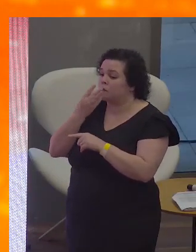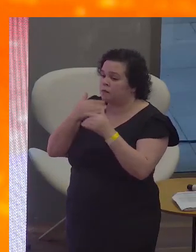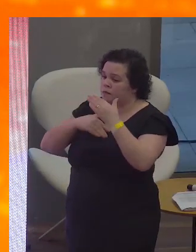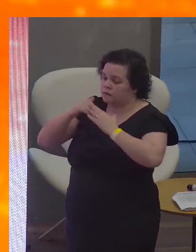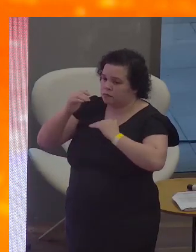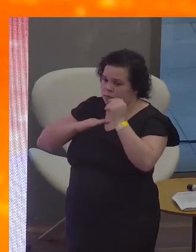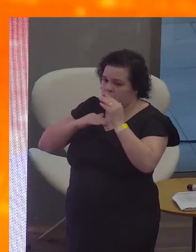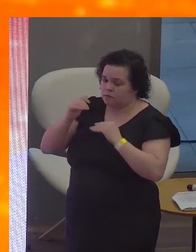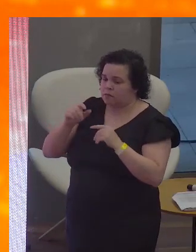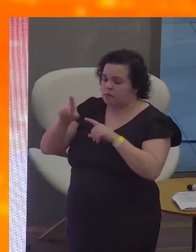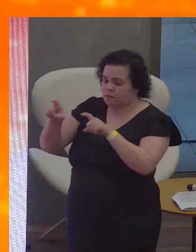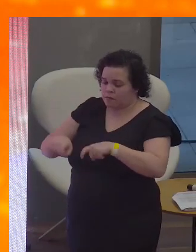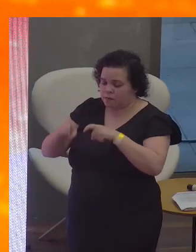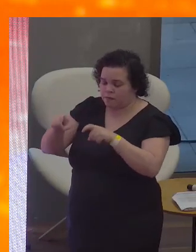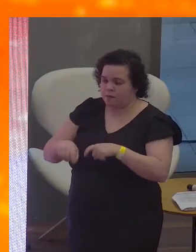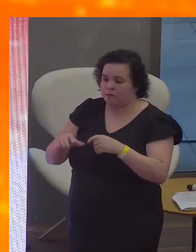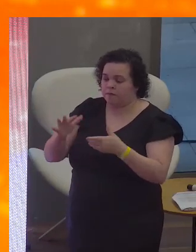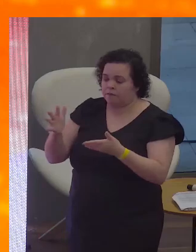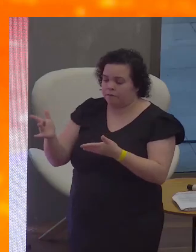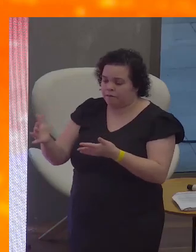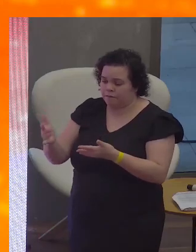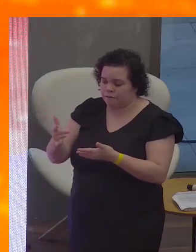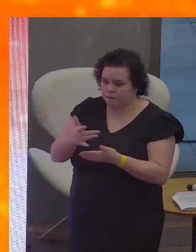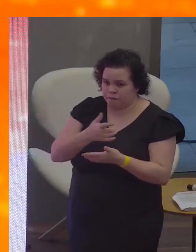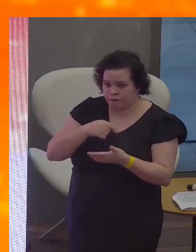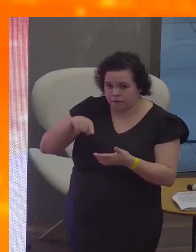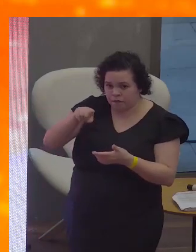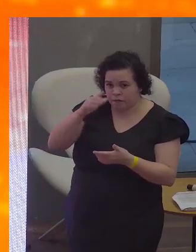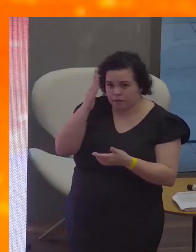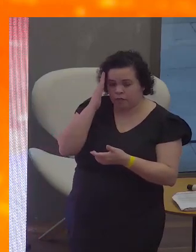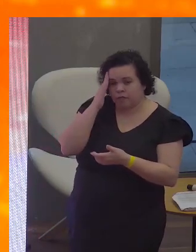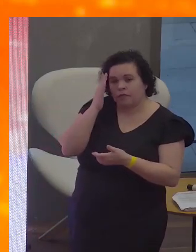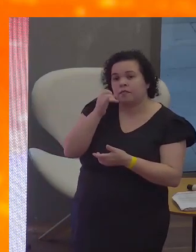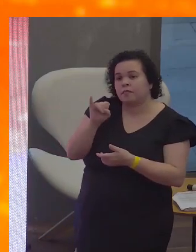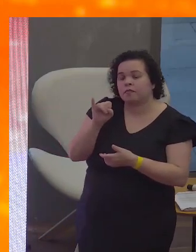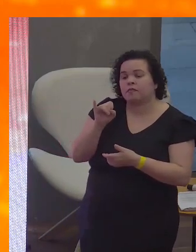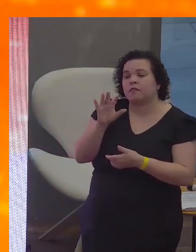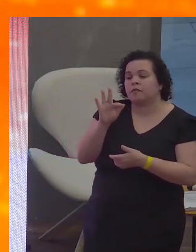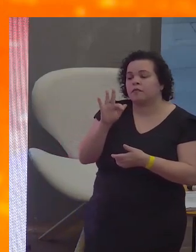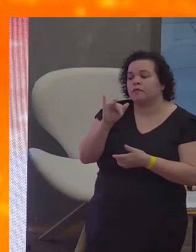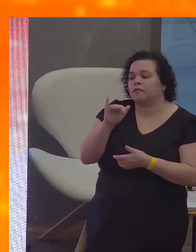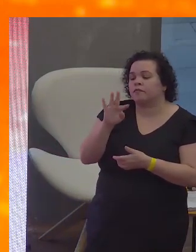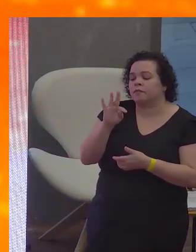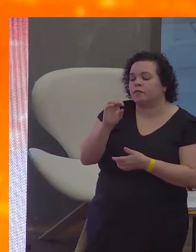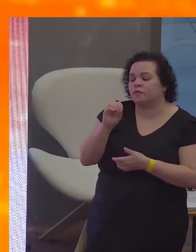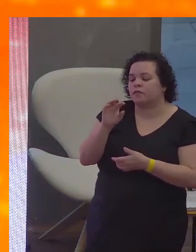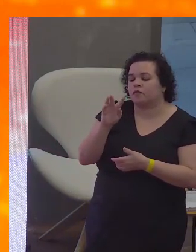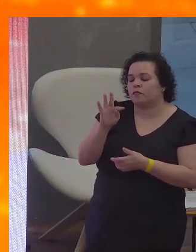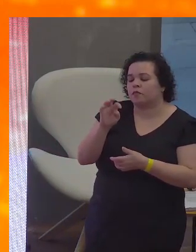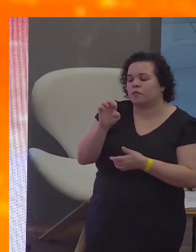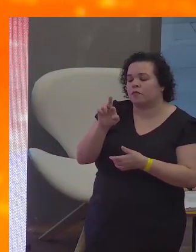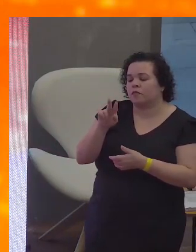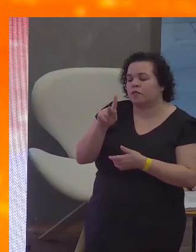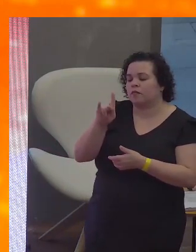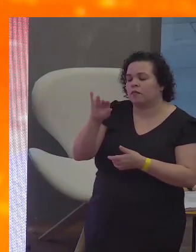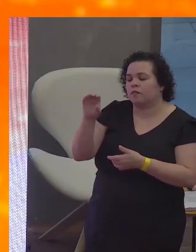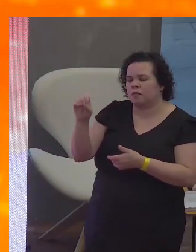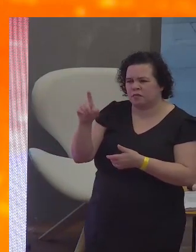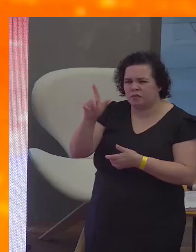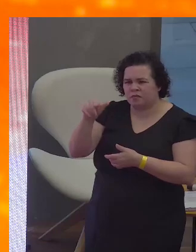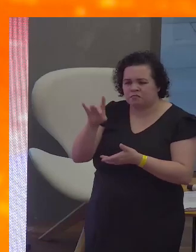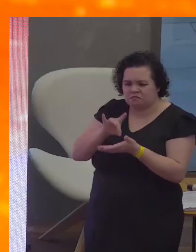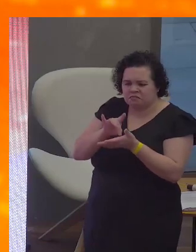práticas agrícolas e de colheita, que é a forma de você saber se aquele fitoterápico realmente é do gênero, da espécie correta,